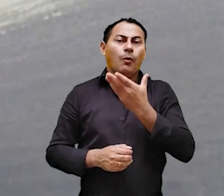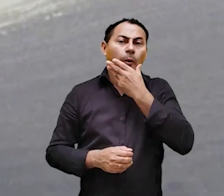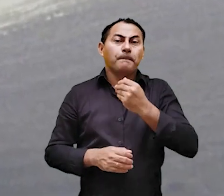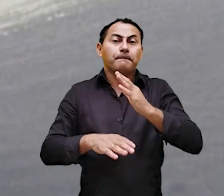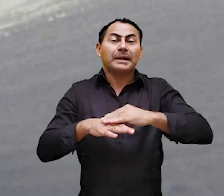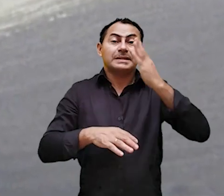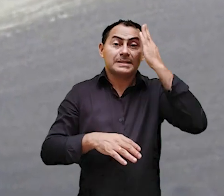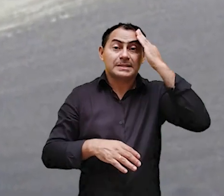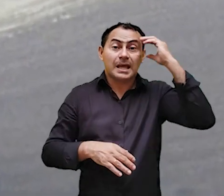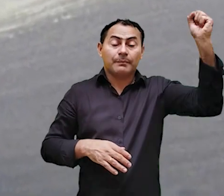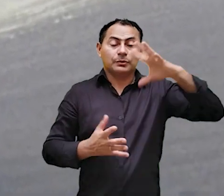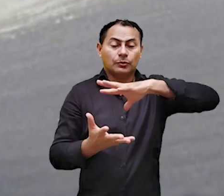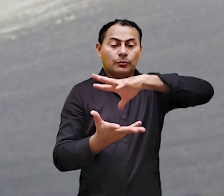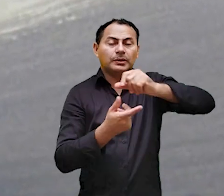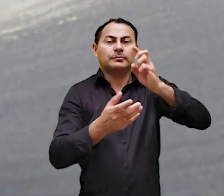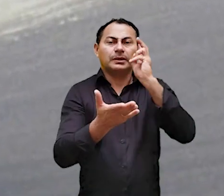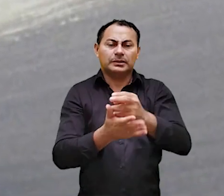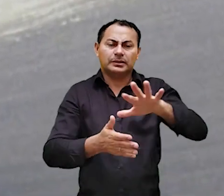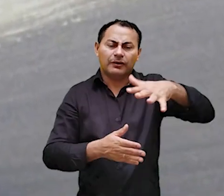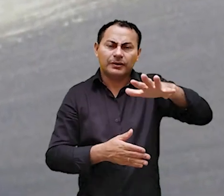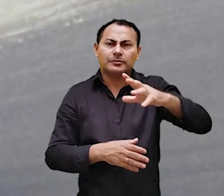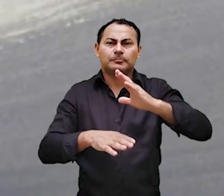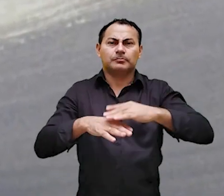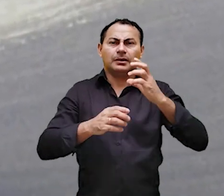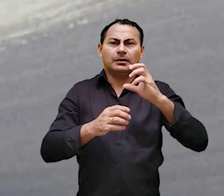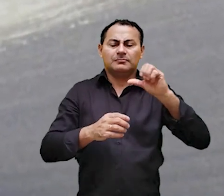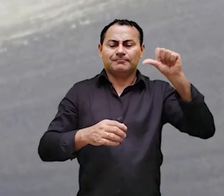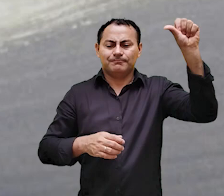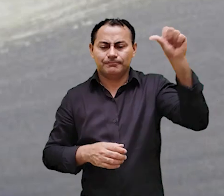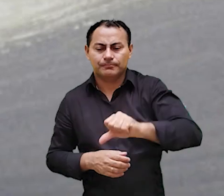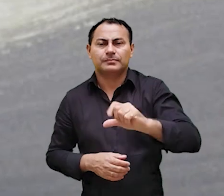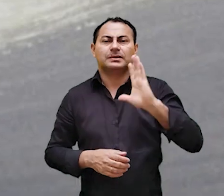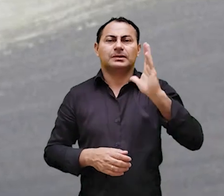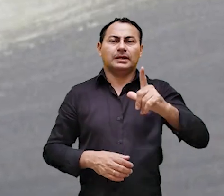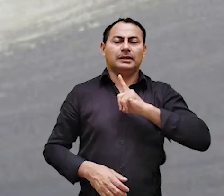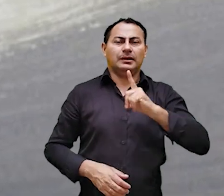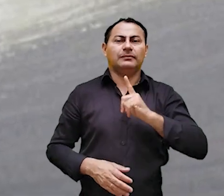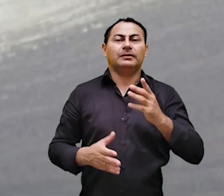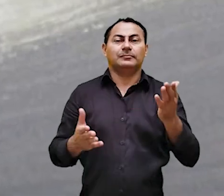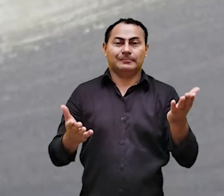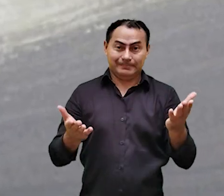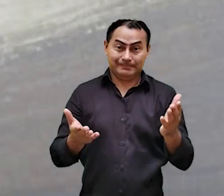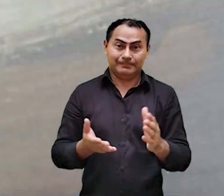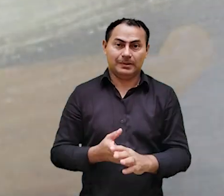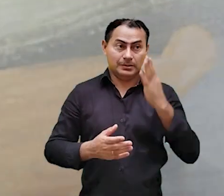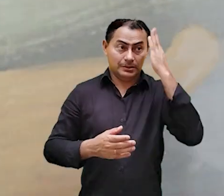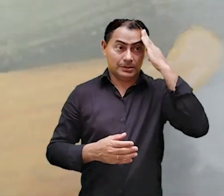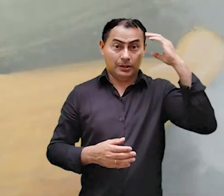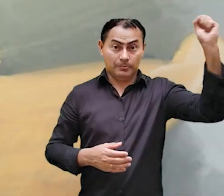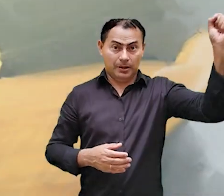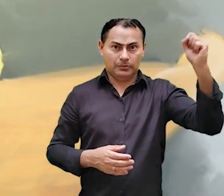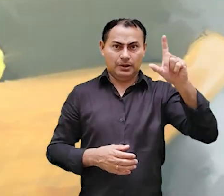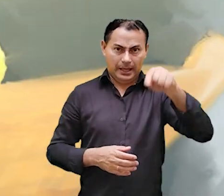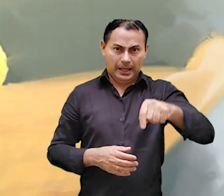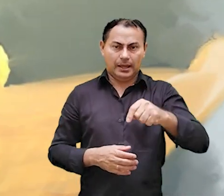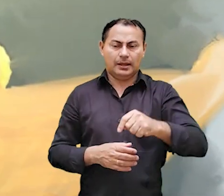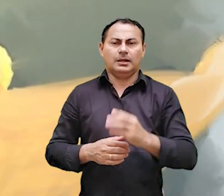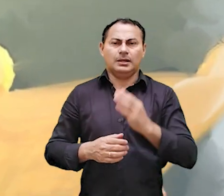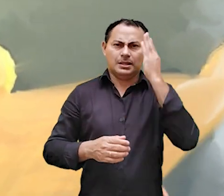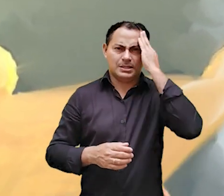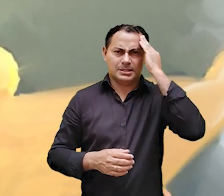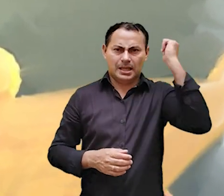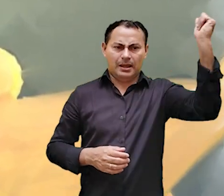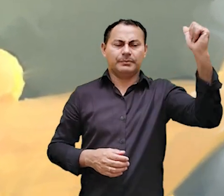foi o homem mais sábio do mundo. Apesar disso, talvez tenha sido o maior fracasso que já existiu. Salomão